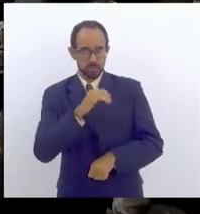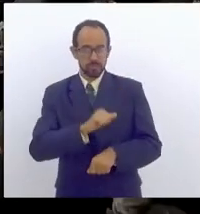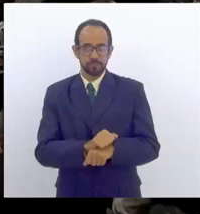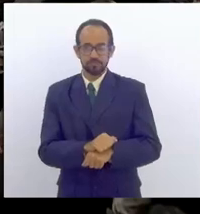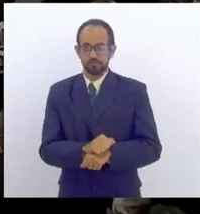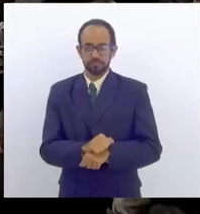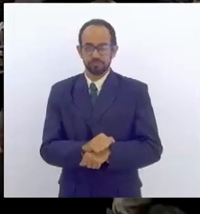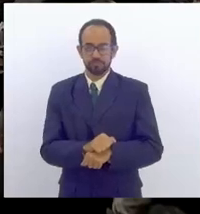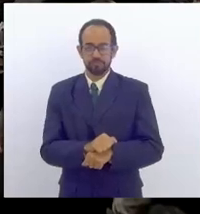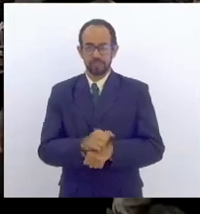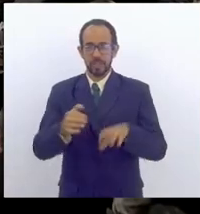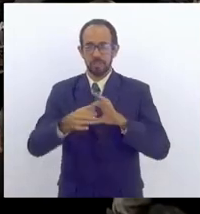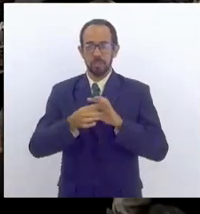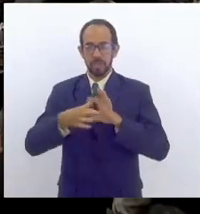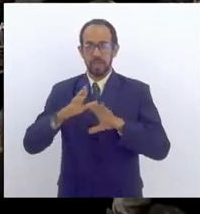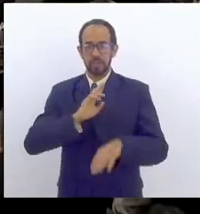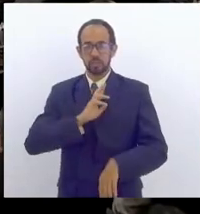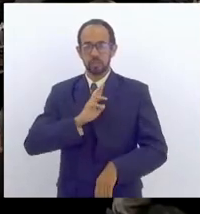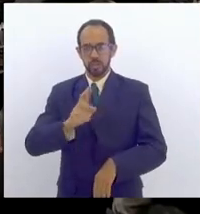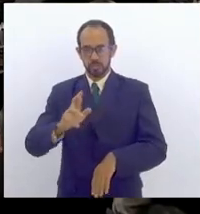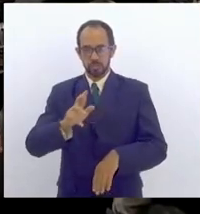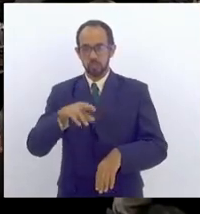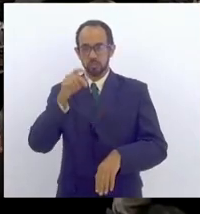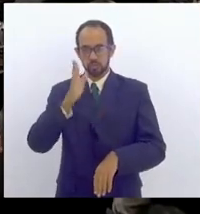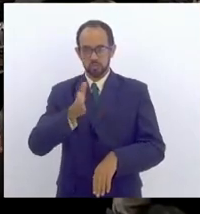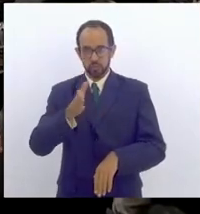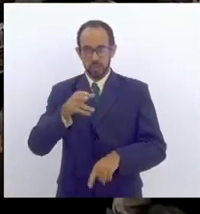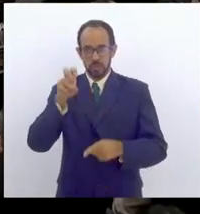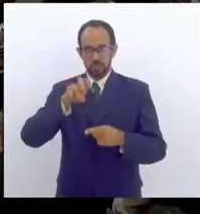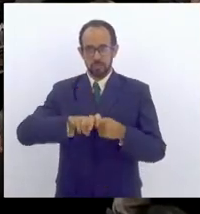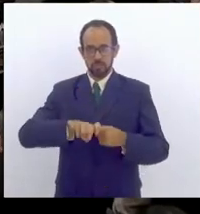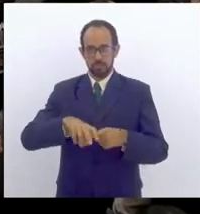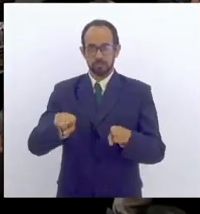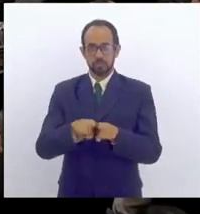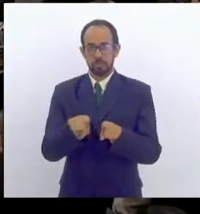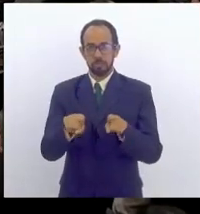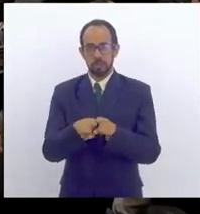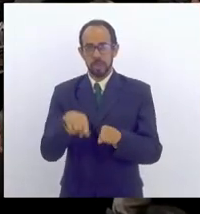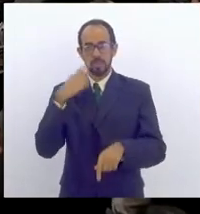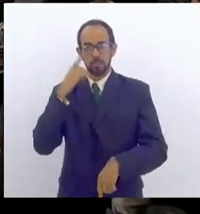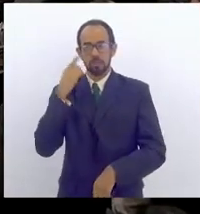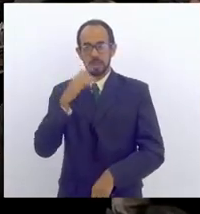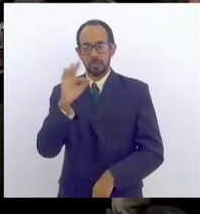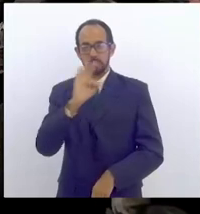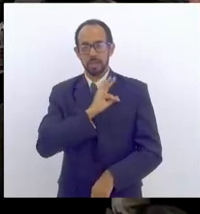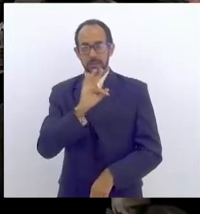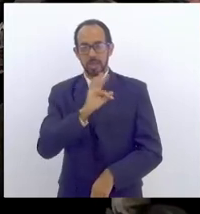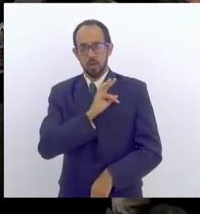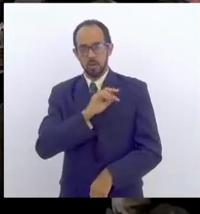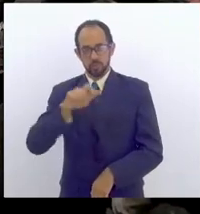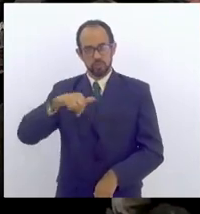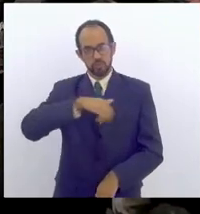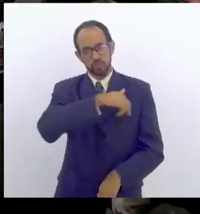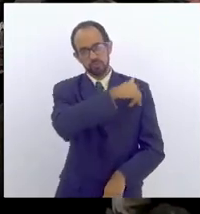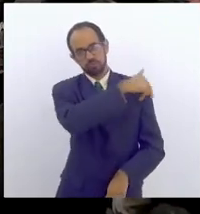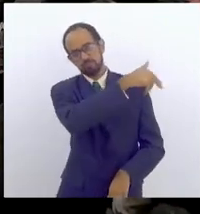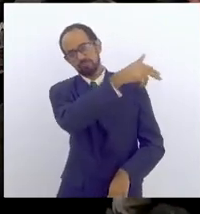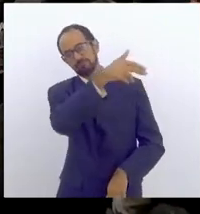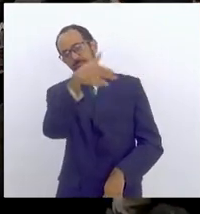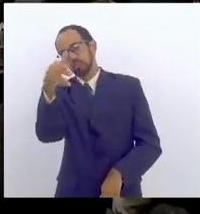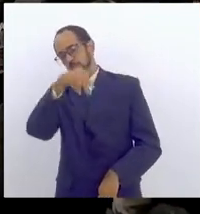e da liberdade religiosa, já se encontra aqui. Deputada Marta Rocha, deve estar aqui a caminho, está subindo aqui.